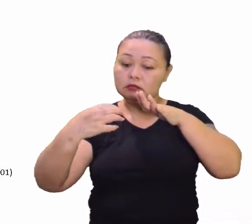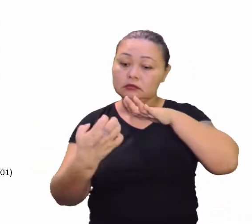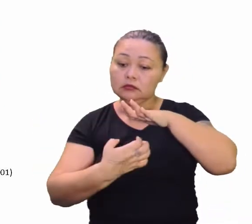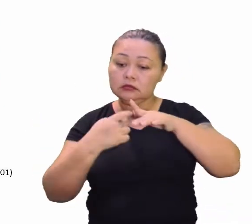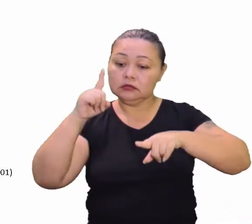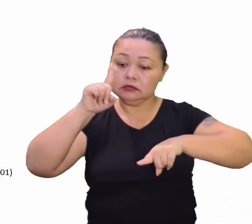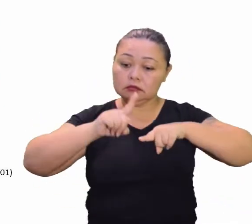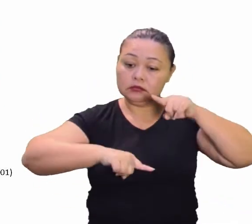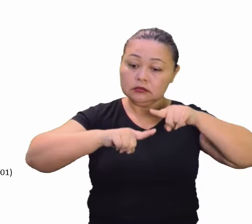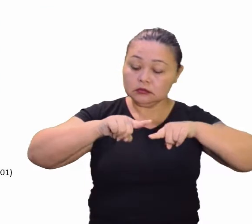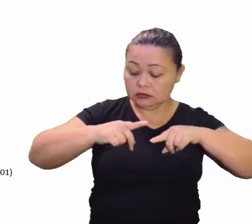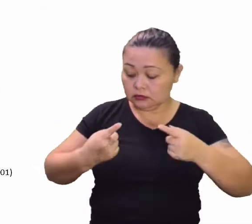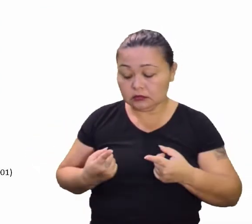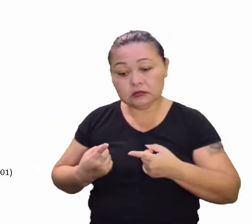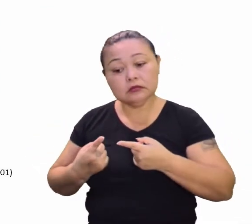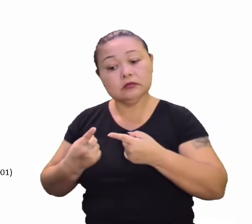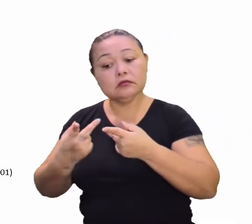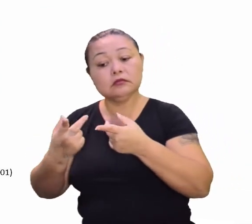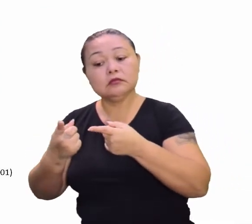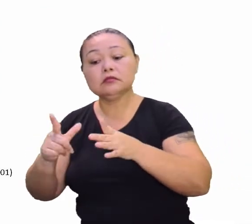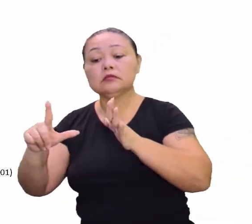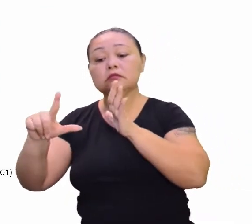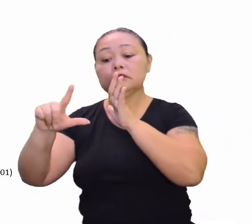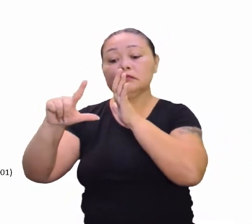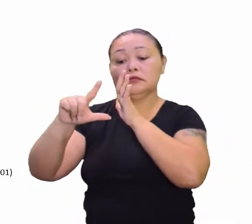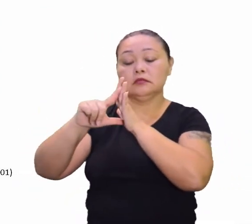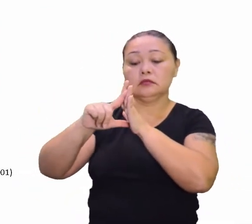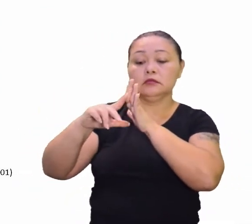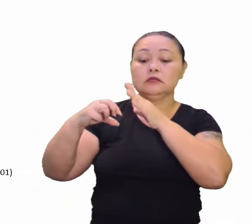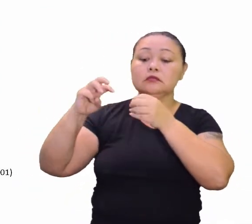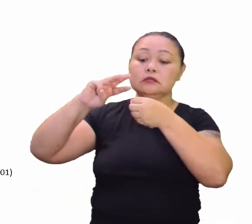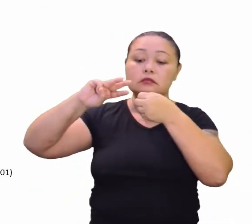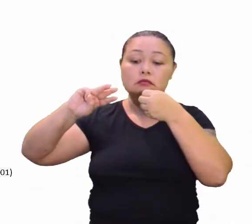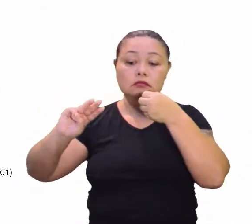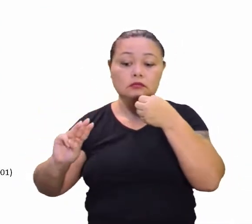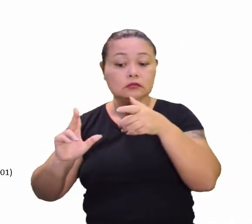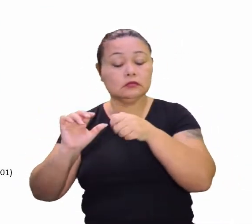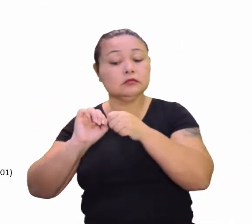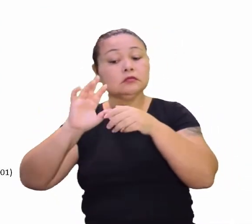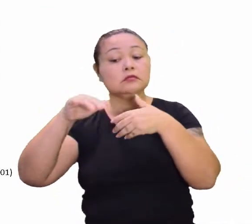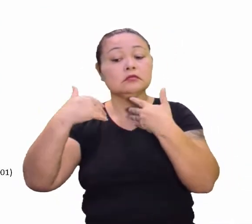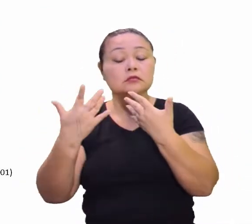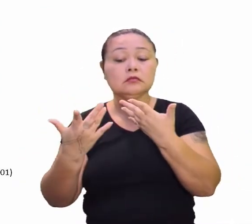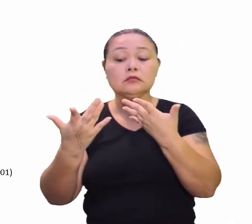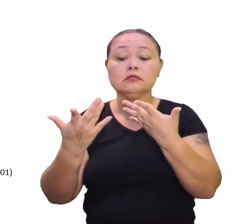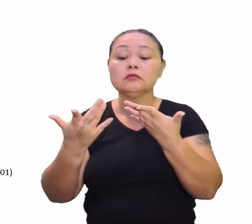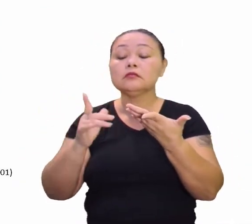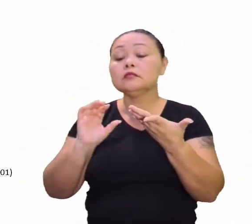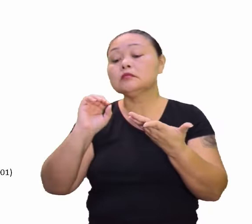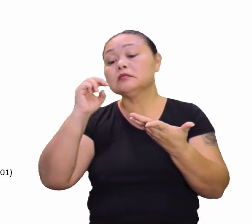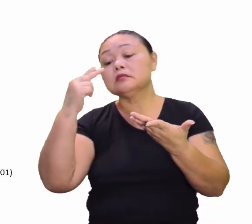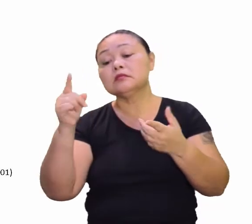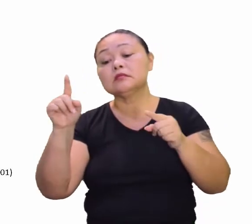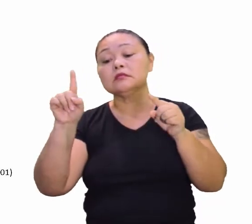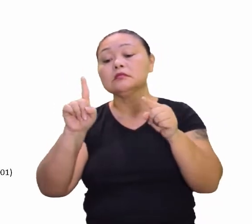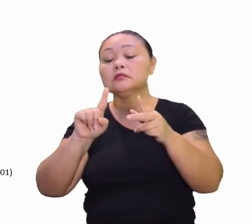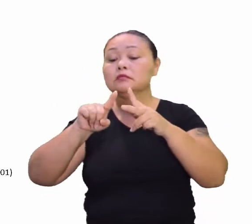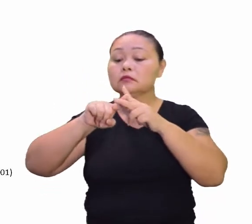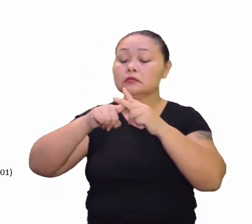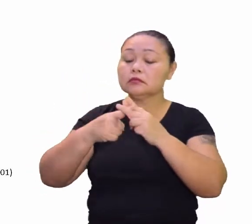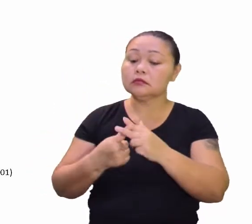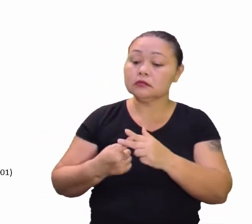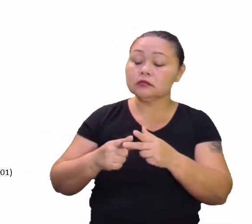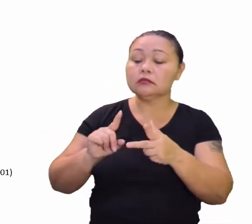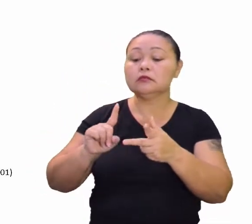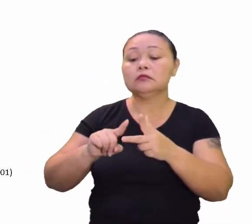seus produtos e vende na loja, no shopping, ou são serviços de